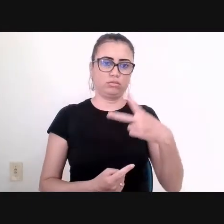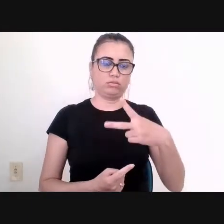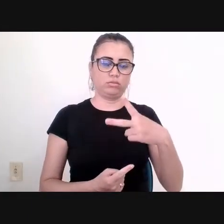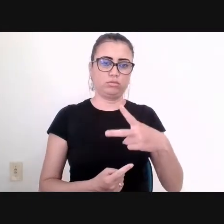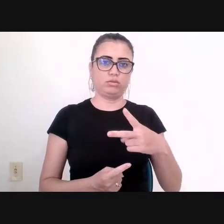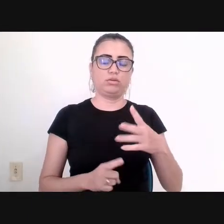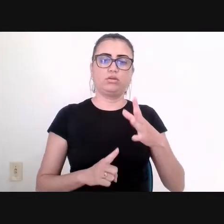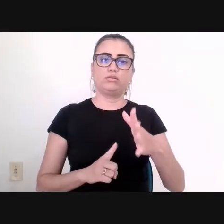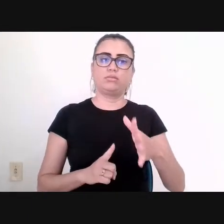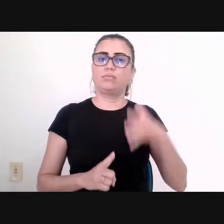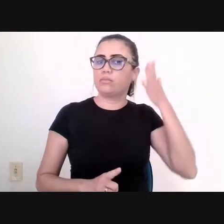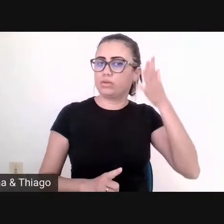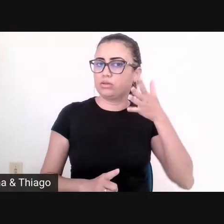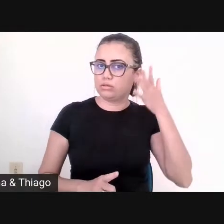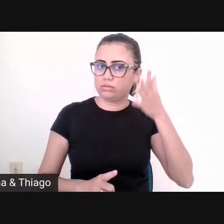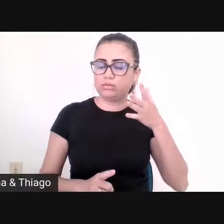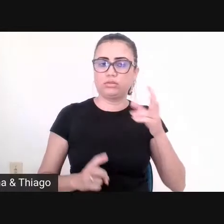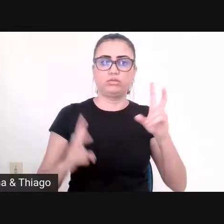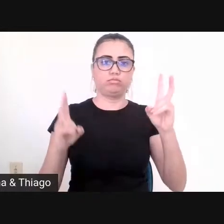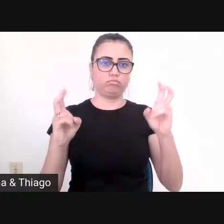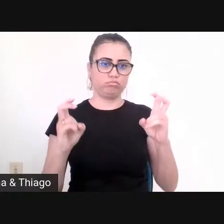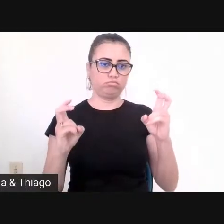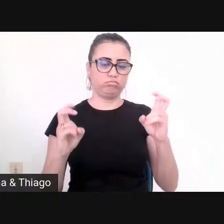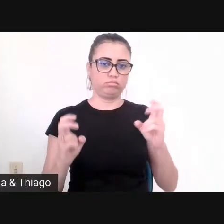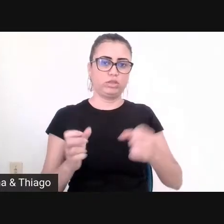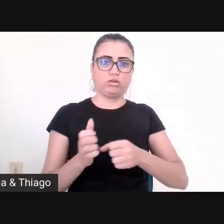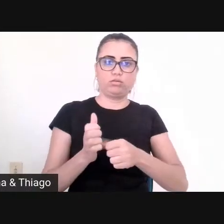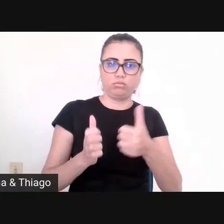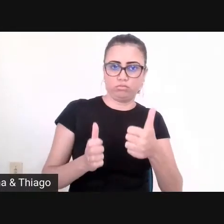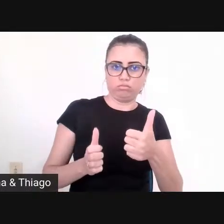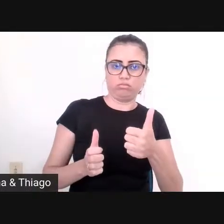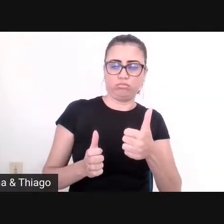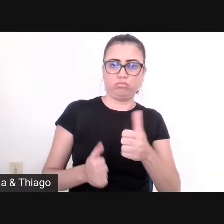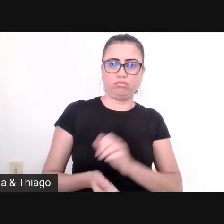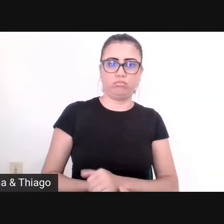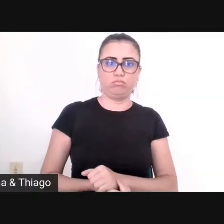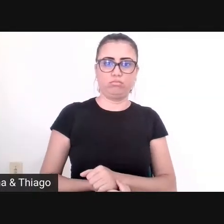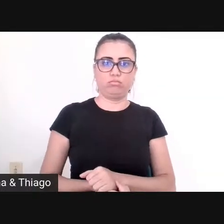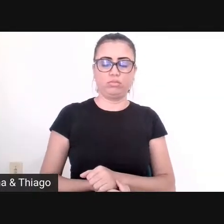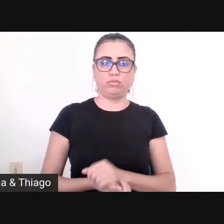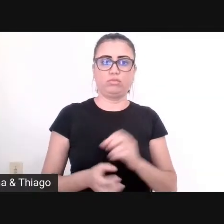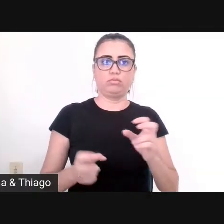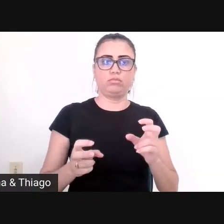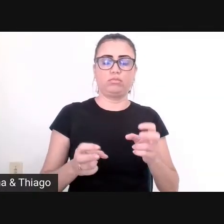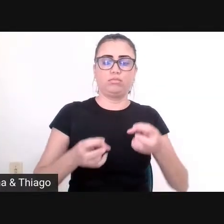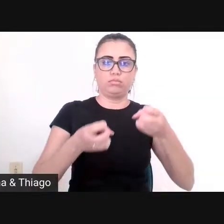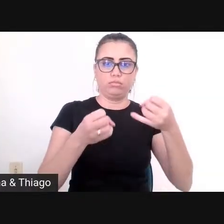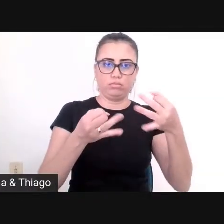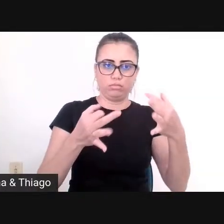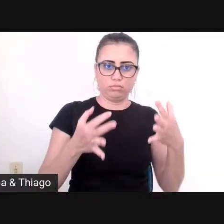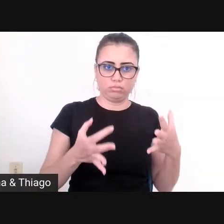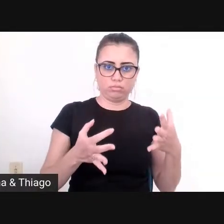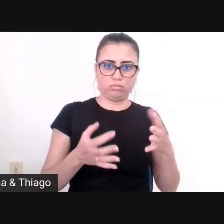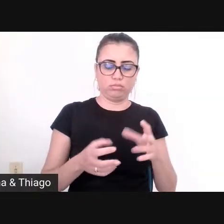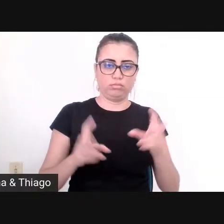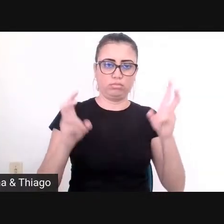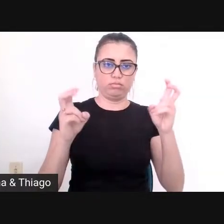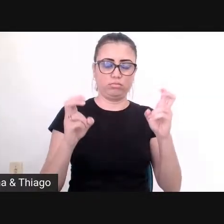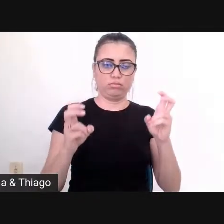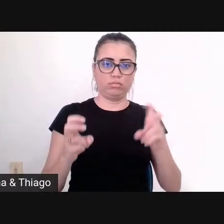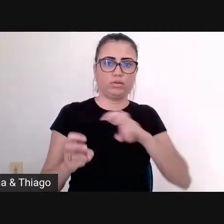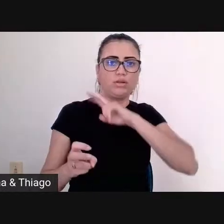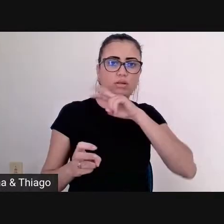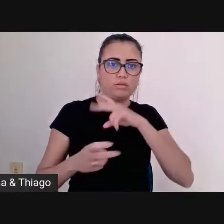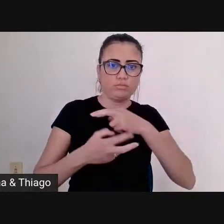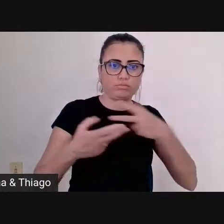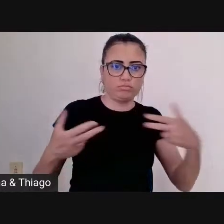renomados, neste tema. O primeiro palestrante do dia, abordando o tema da sua palestra de animais peçonhentos em